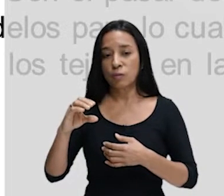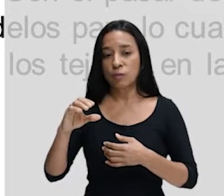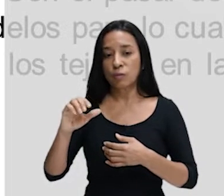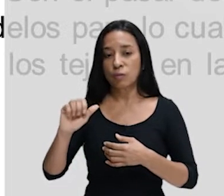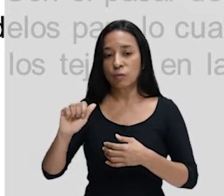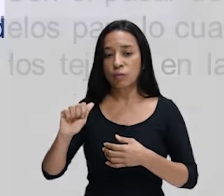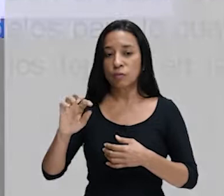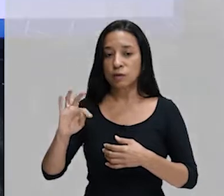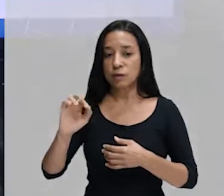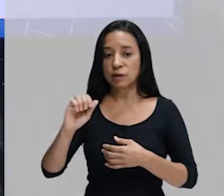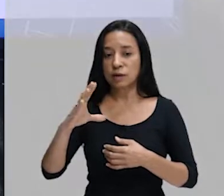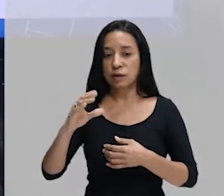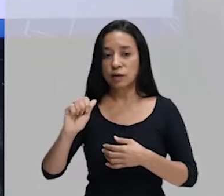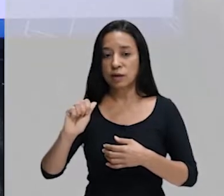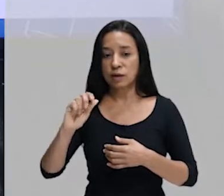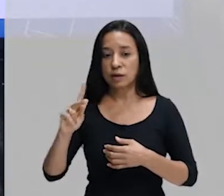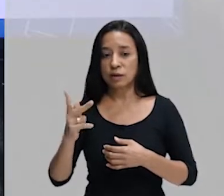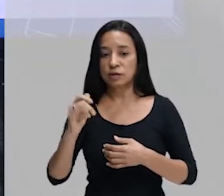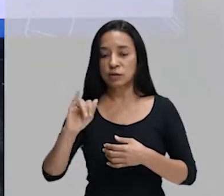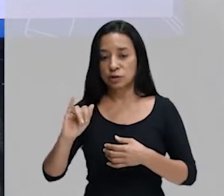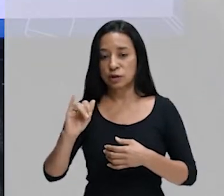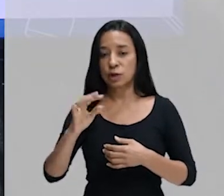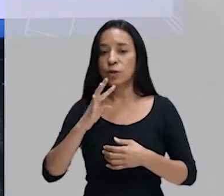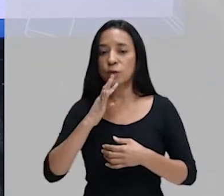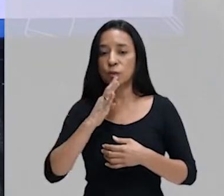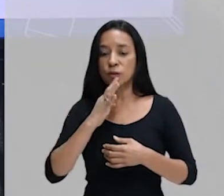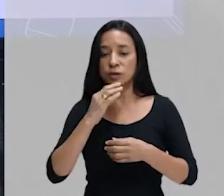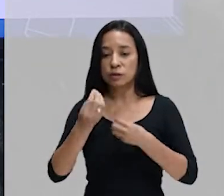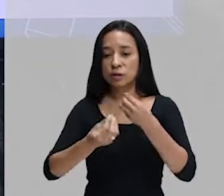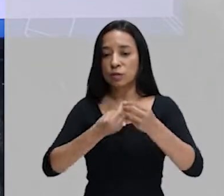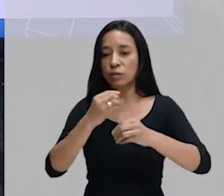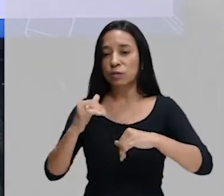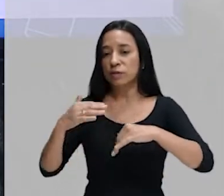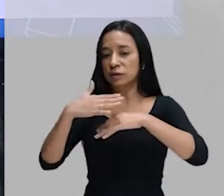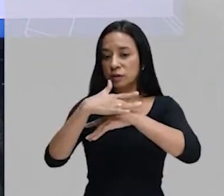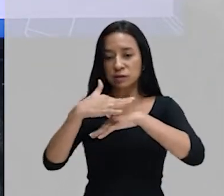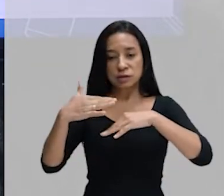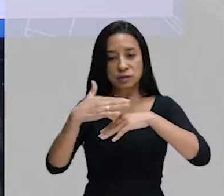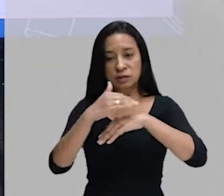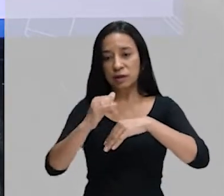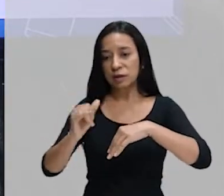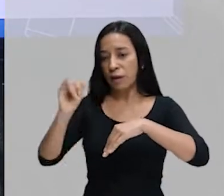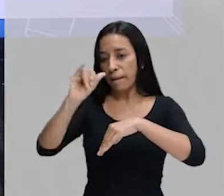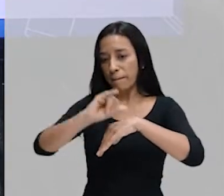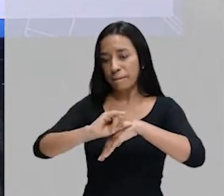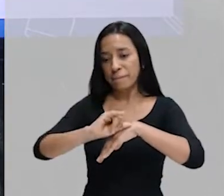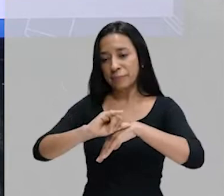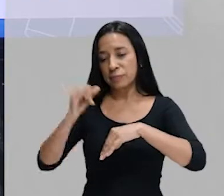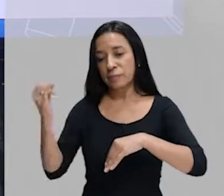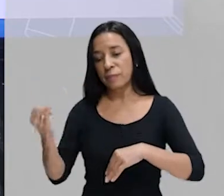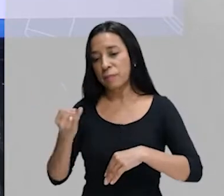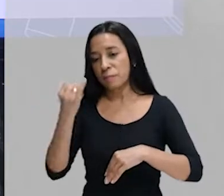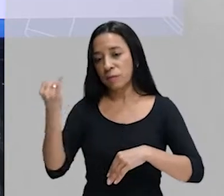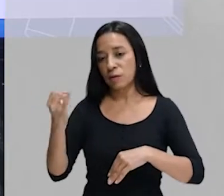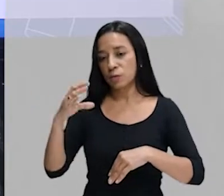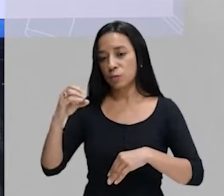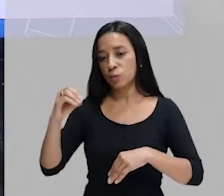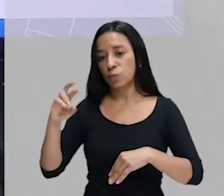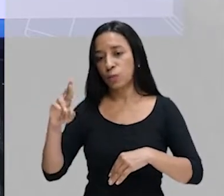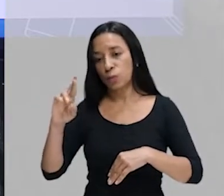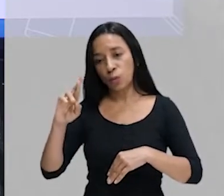local, é conhecida como a cidade capital do couro, devido à infinidade de produtos, a sua cor,